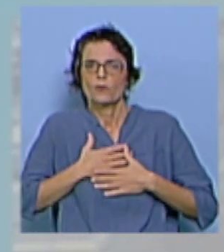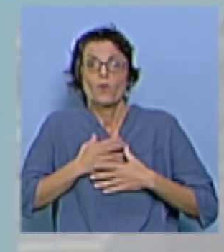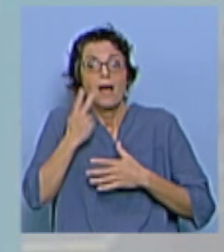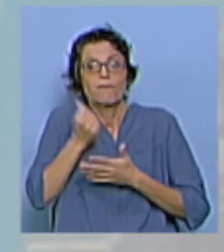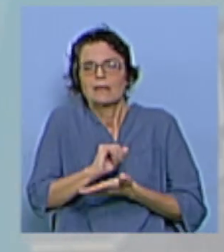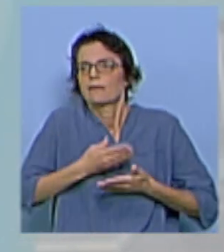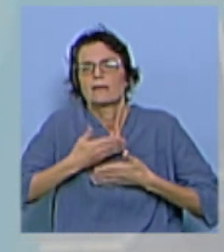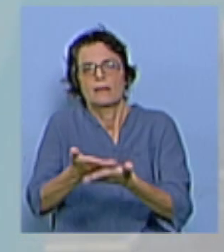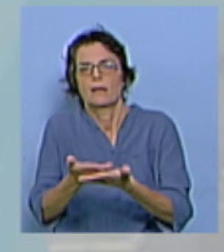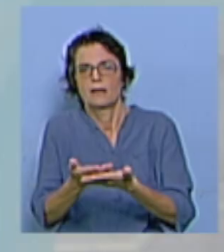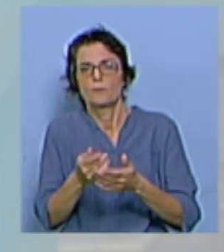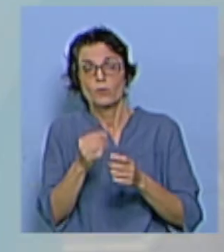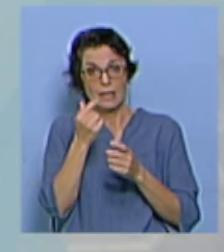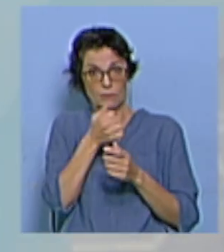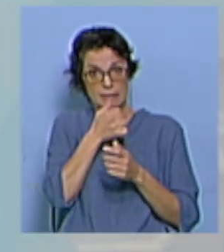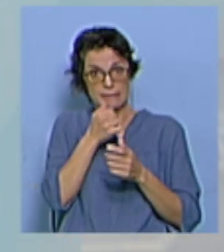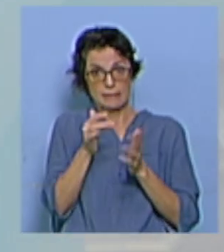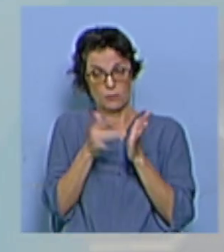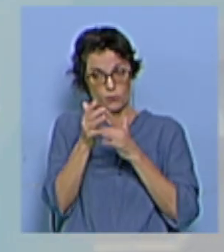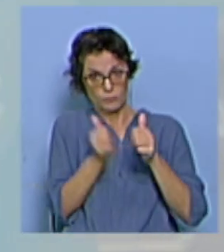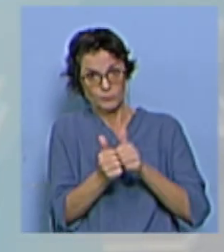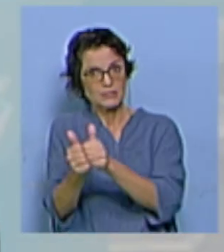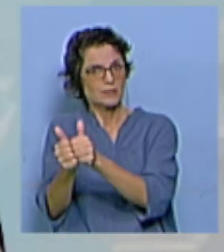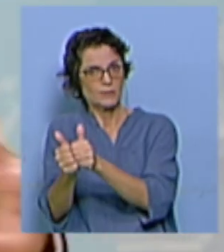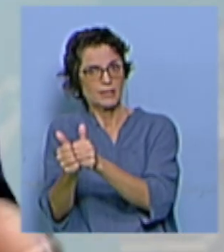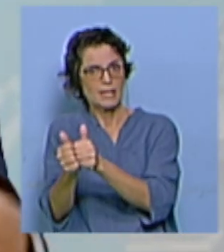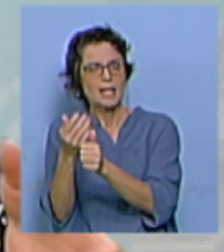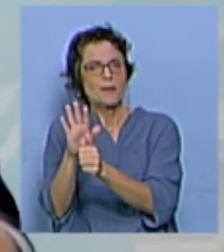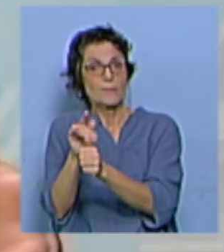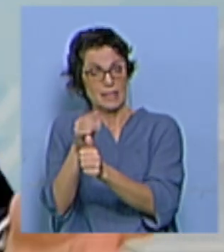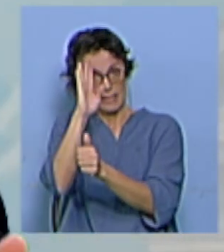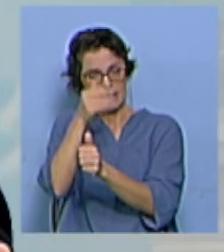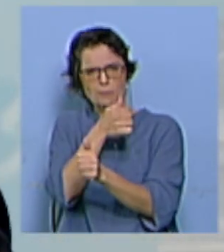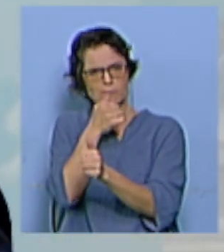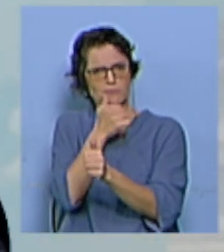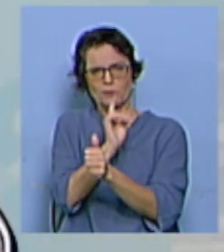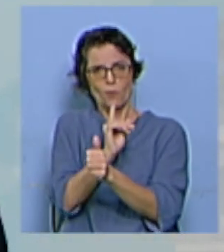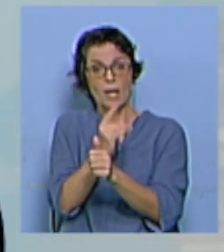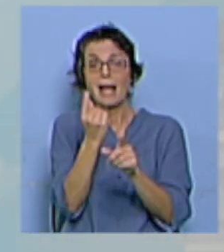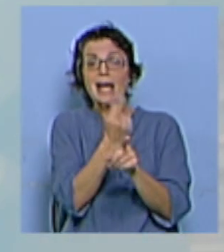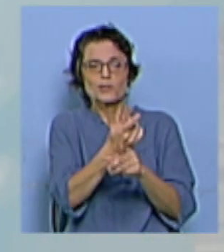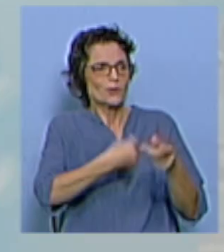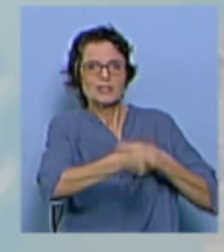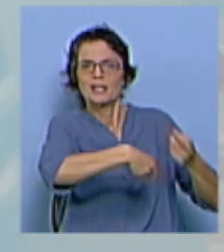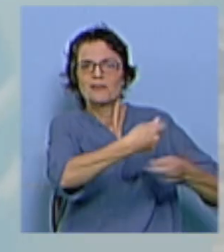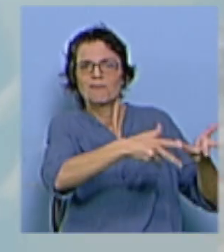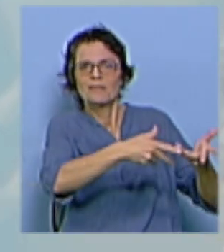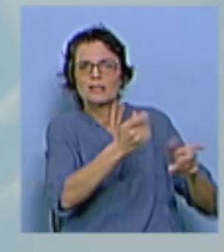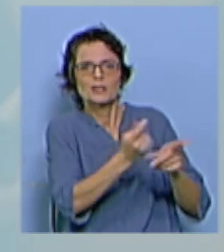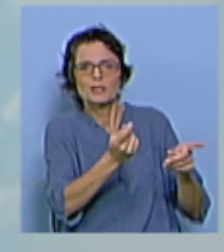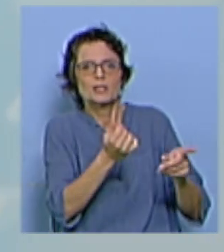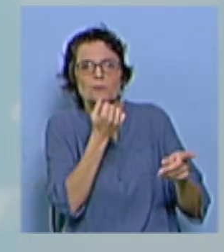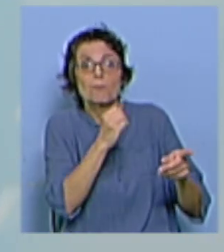seguir Jesus, não vai pelo caminho triste e pesaroso a pensar vou ter que vender e empenhar todos os meus bens para agora ficar com este tesouro,